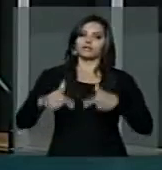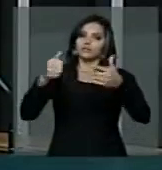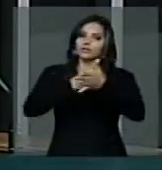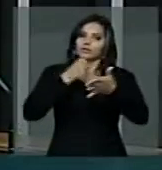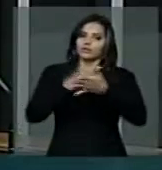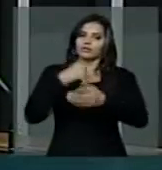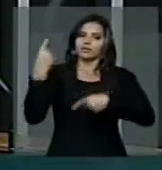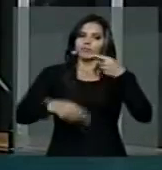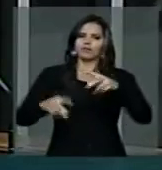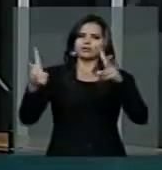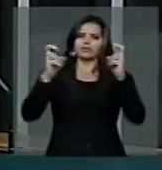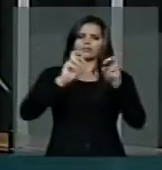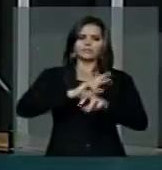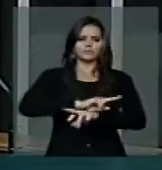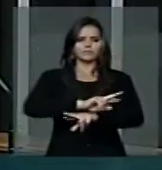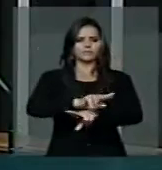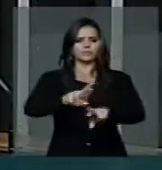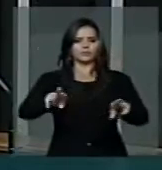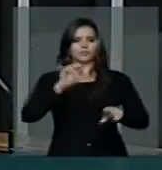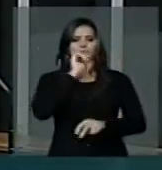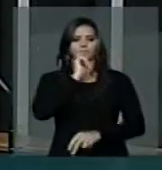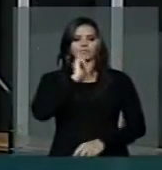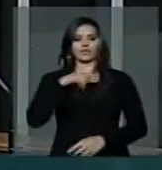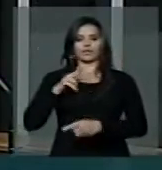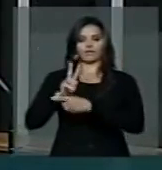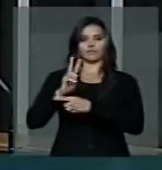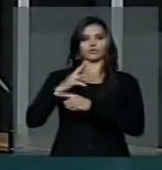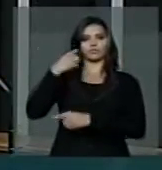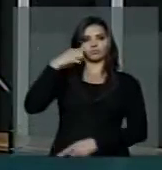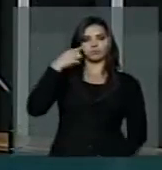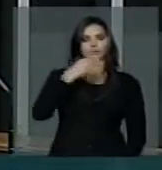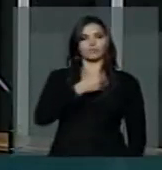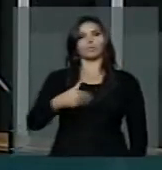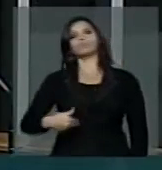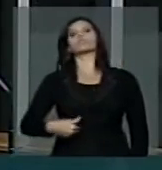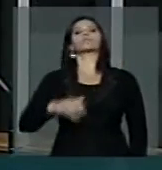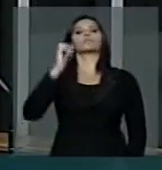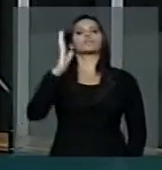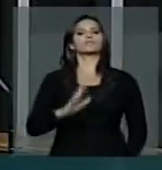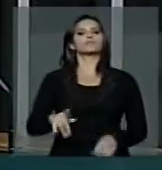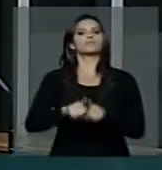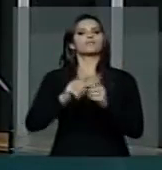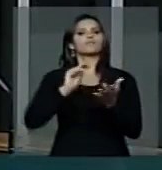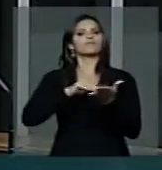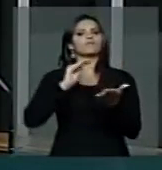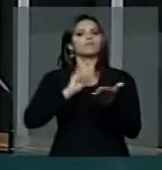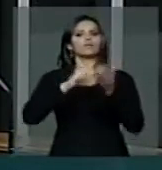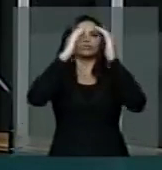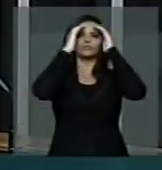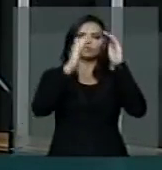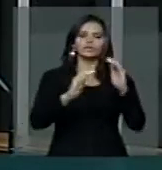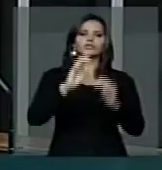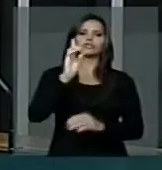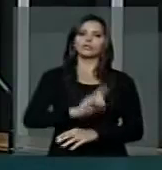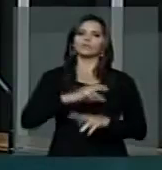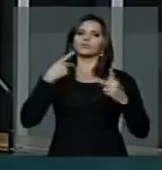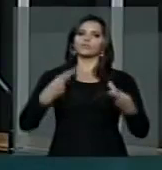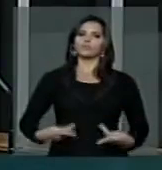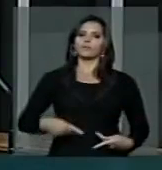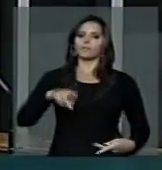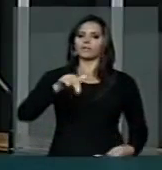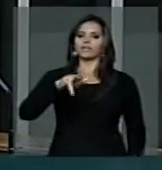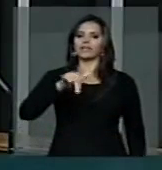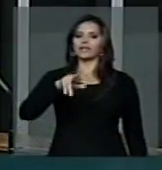sobre temas tão diversos, como a situação das defensorias públicas no Brasil, a violação dos direitos humanos em mineradora de urânio,